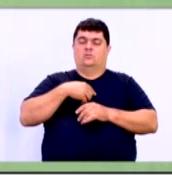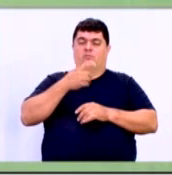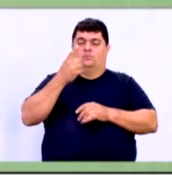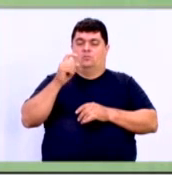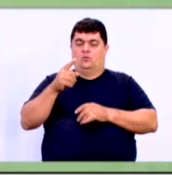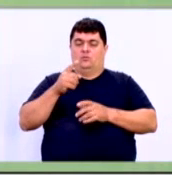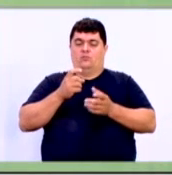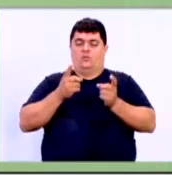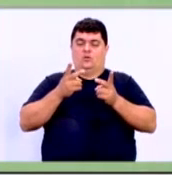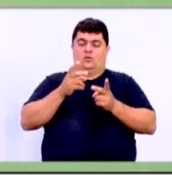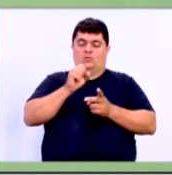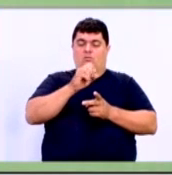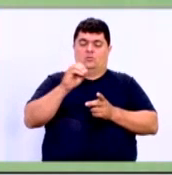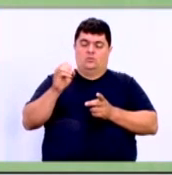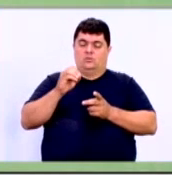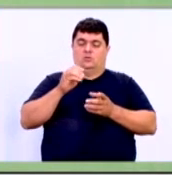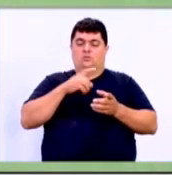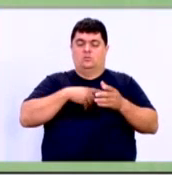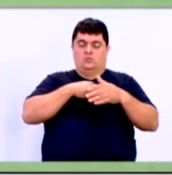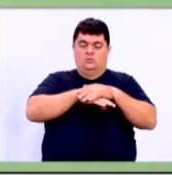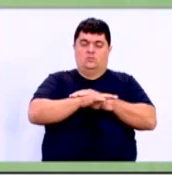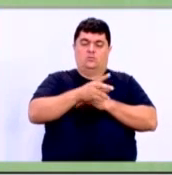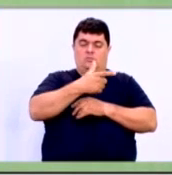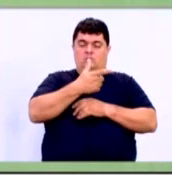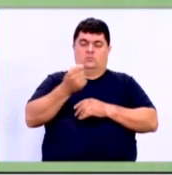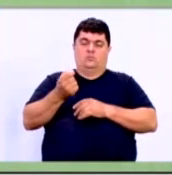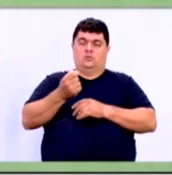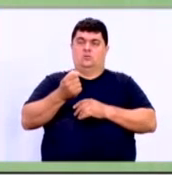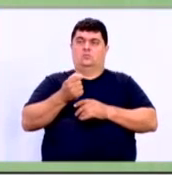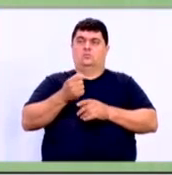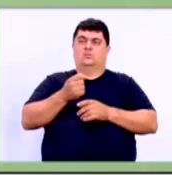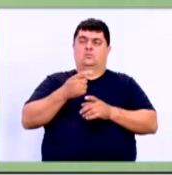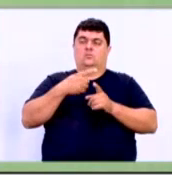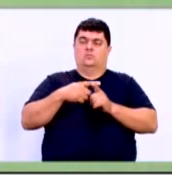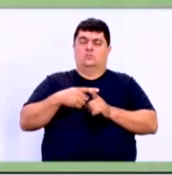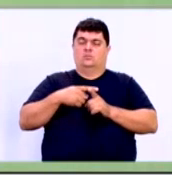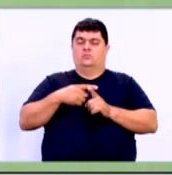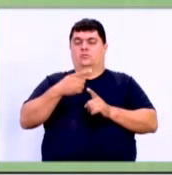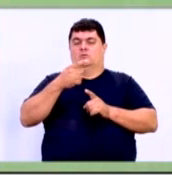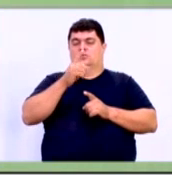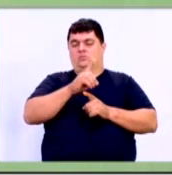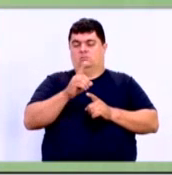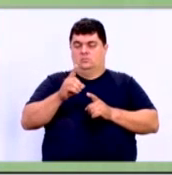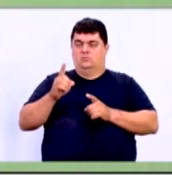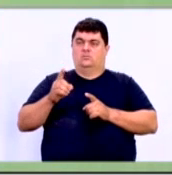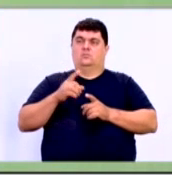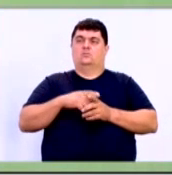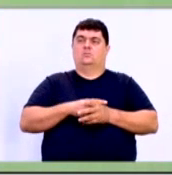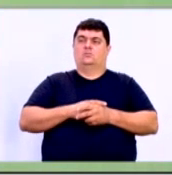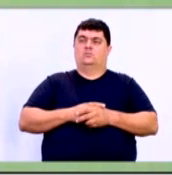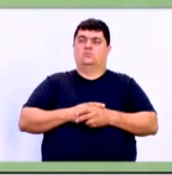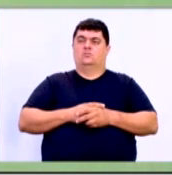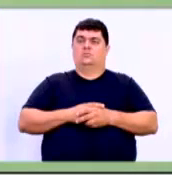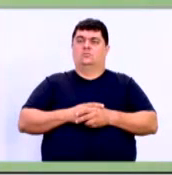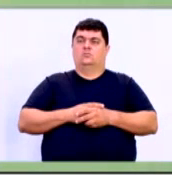200. Então quer dizer que nosso estoque final é 200 vezes o valor do custo produzido.